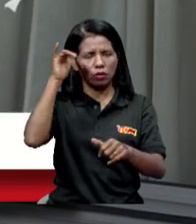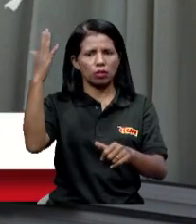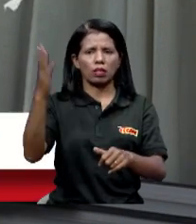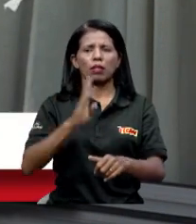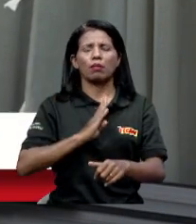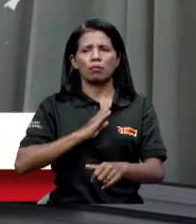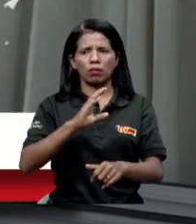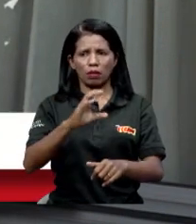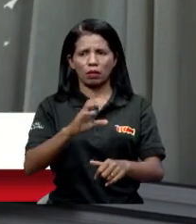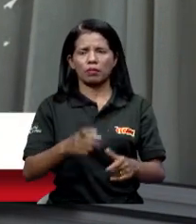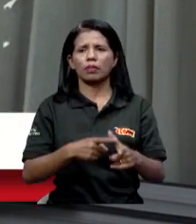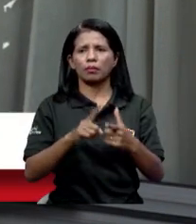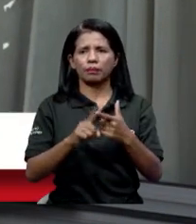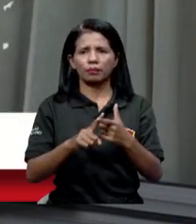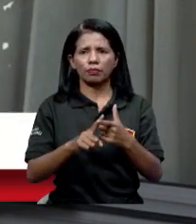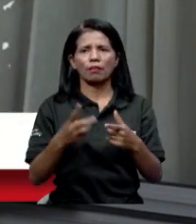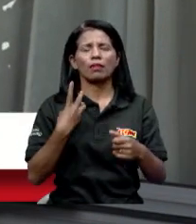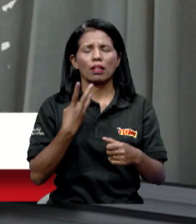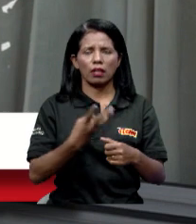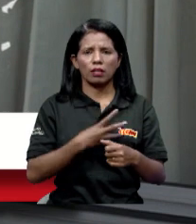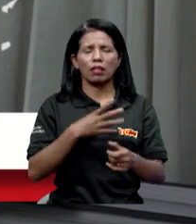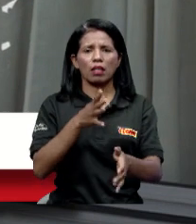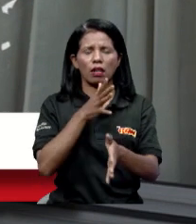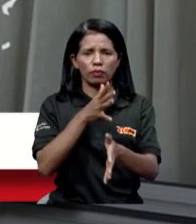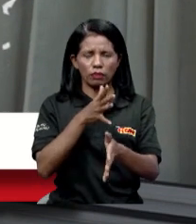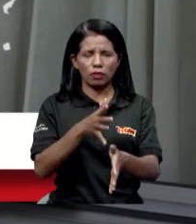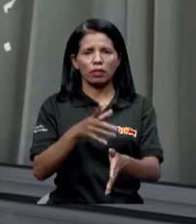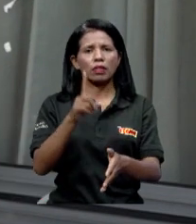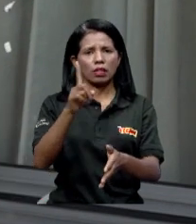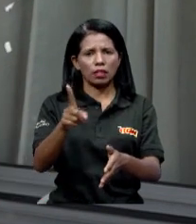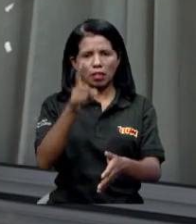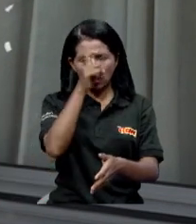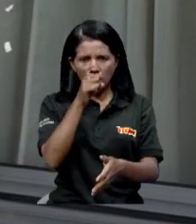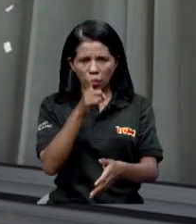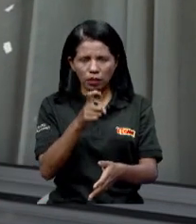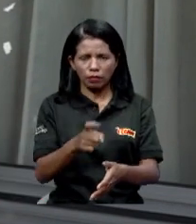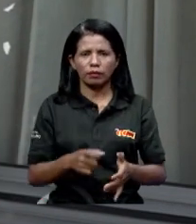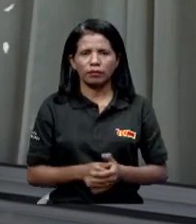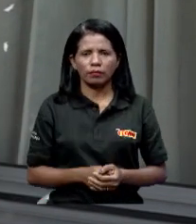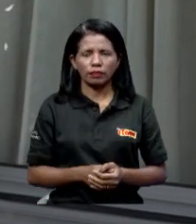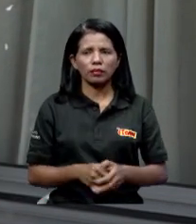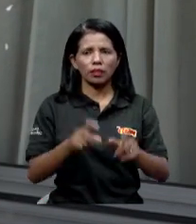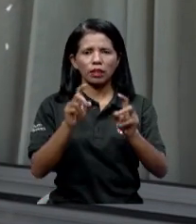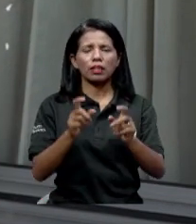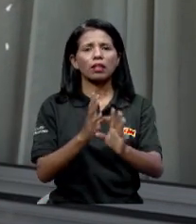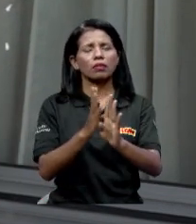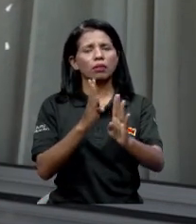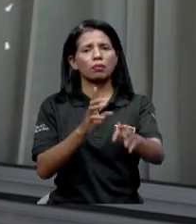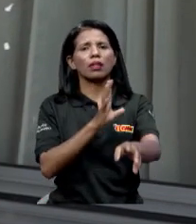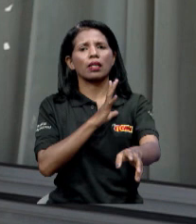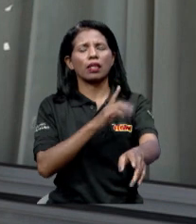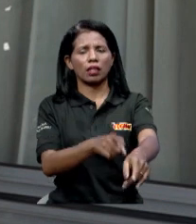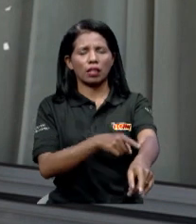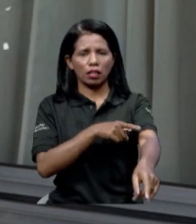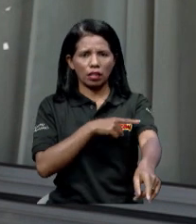baukau e tenia avon ira e do zona tem que forma em cleur a